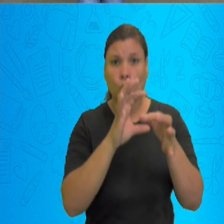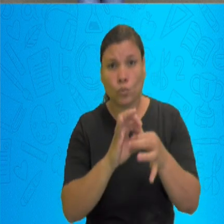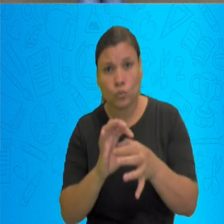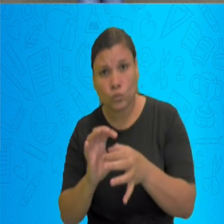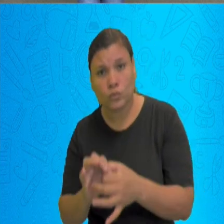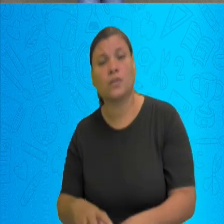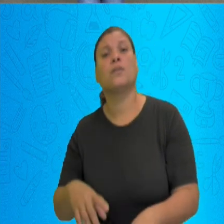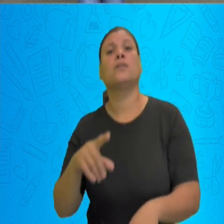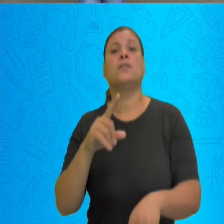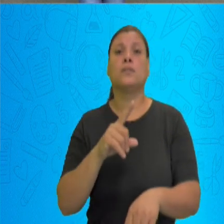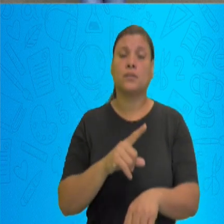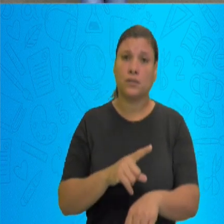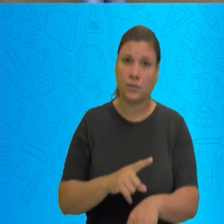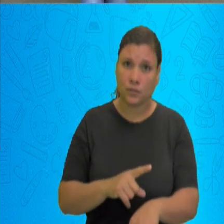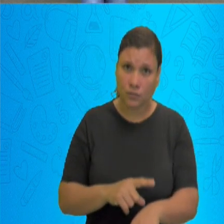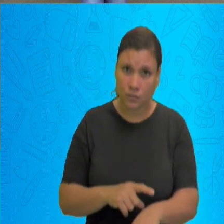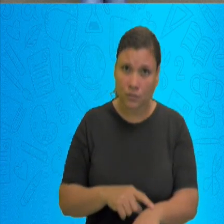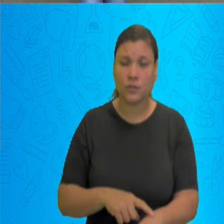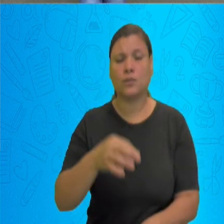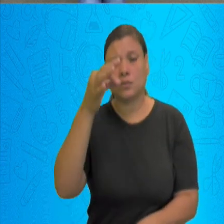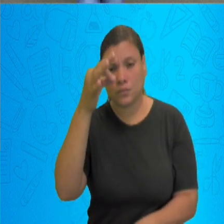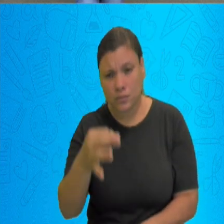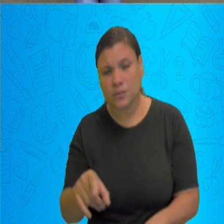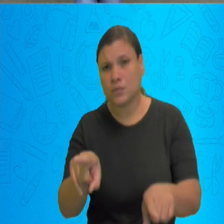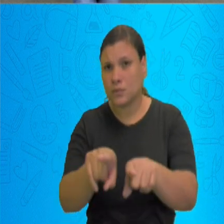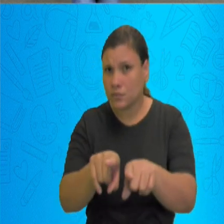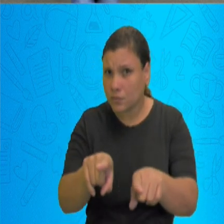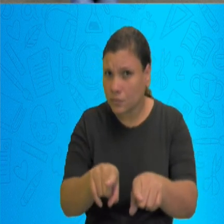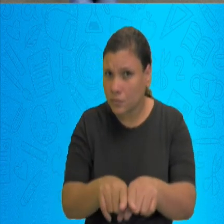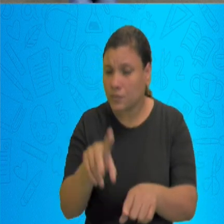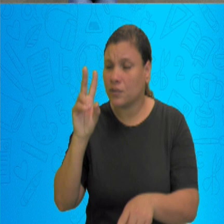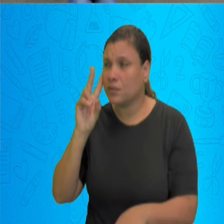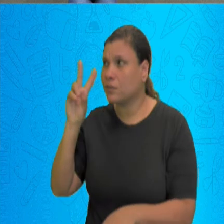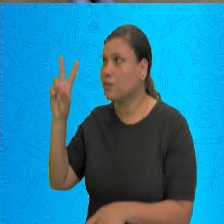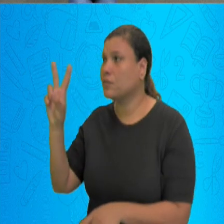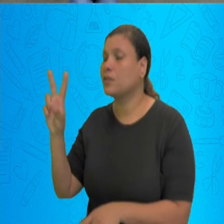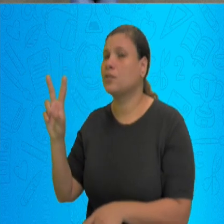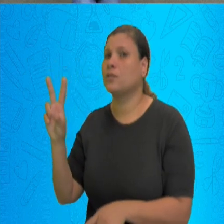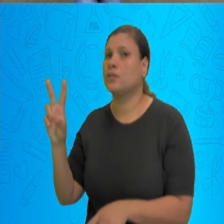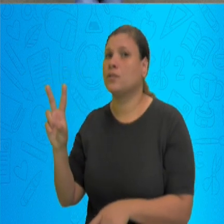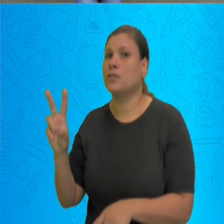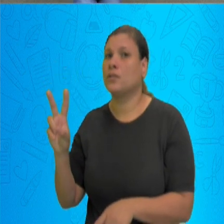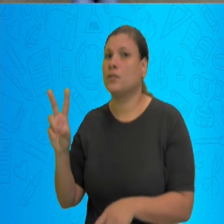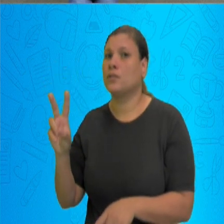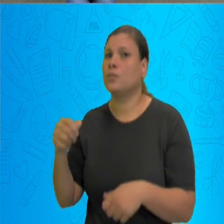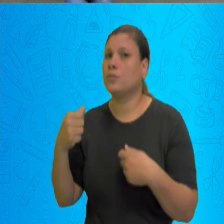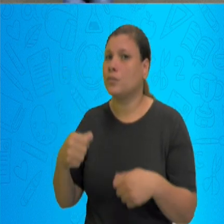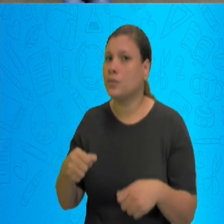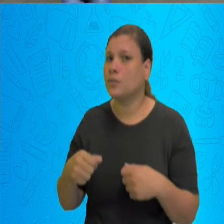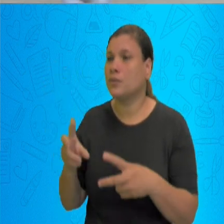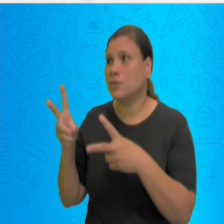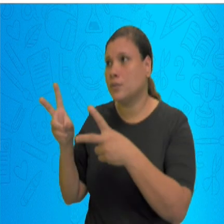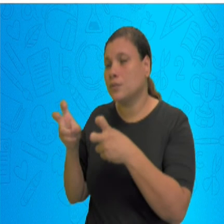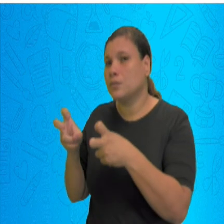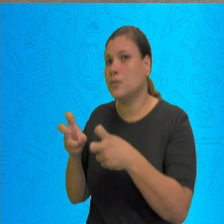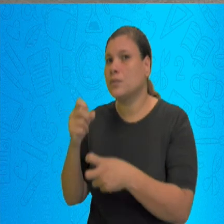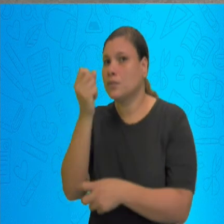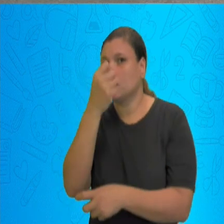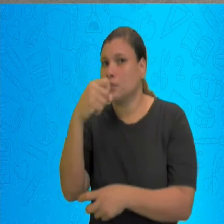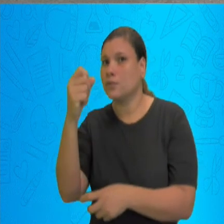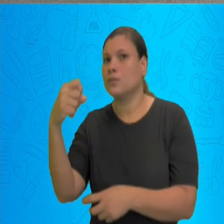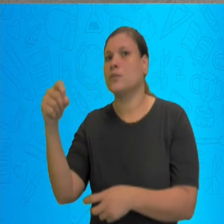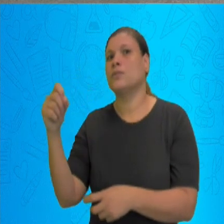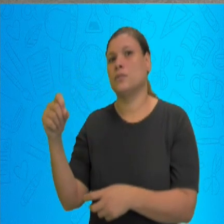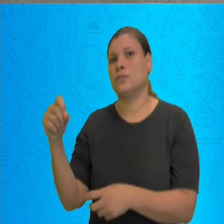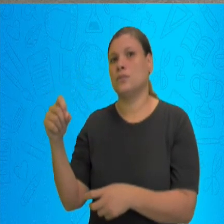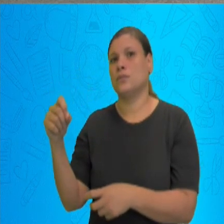vai acontecer, mas depende do seu passado. Eu estudaria muito. Eu estudaria muito. São as